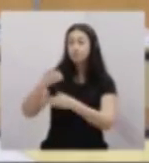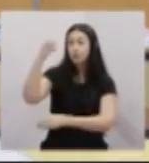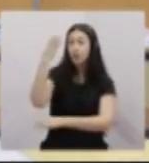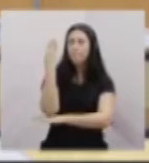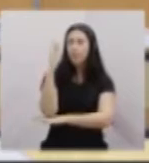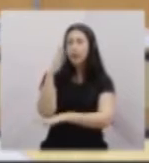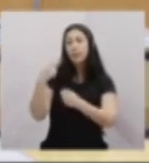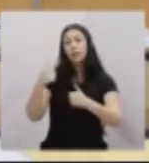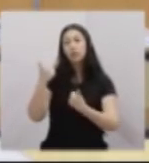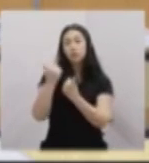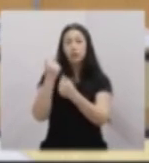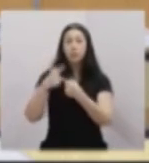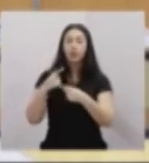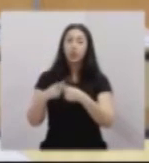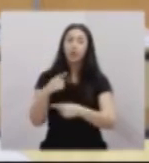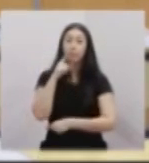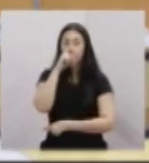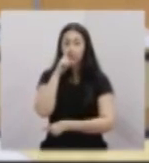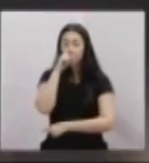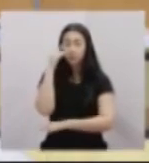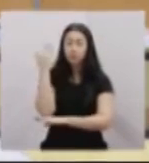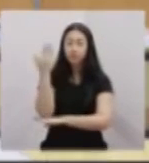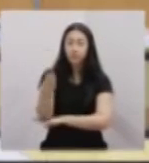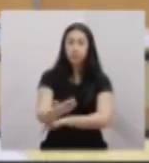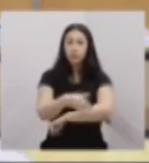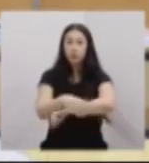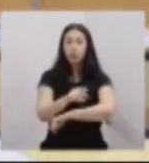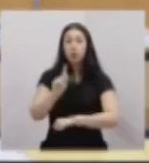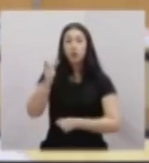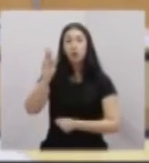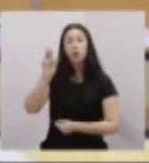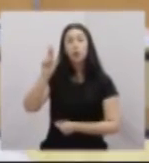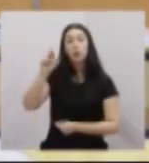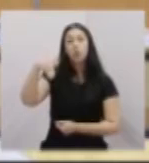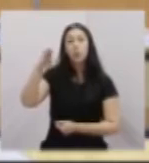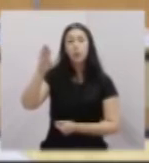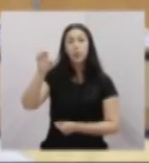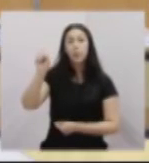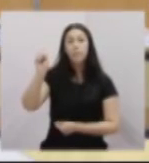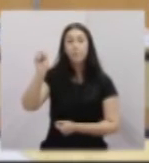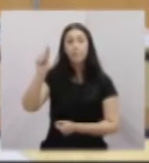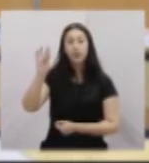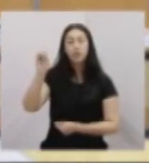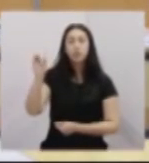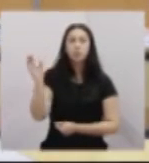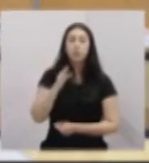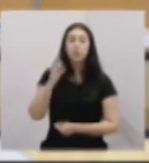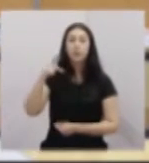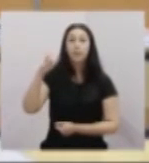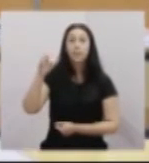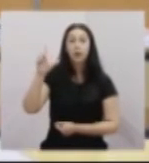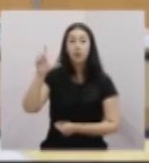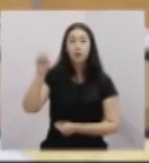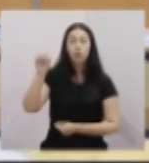madeira que apresentam risco de queda na rua Humberto Pelógia, em frente ao número 263,